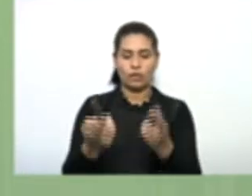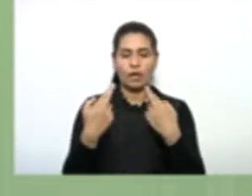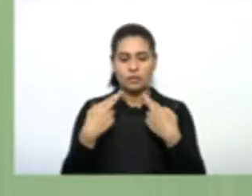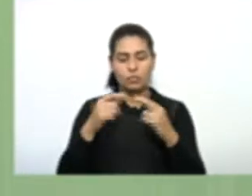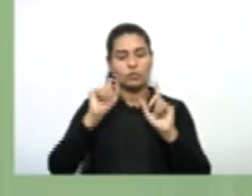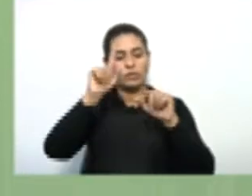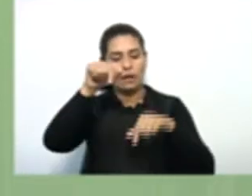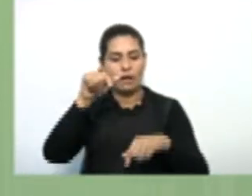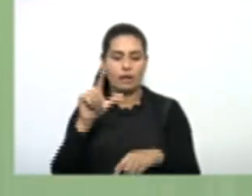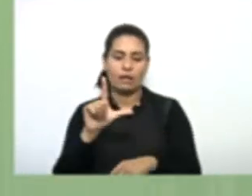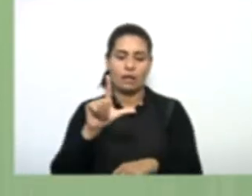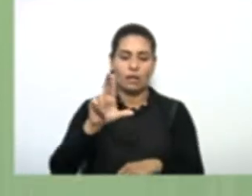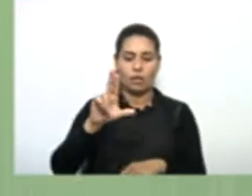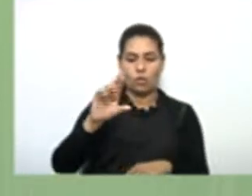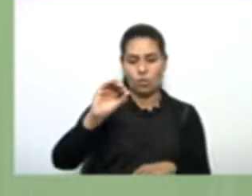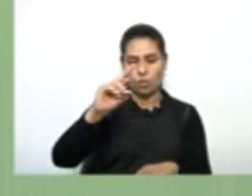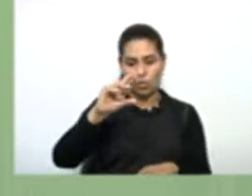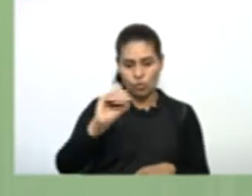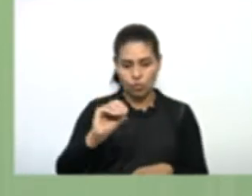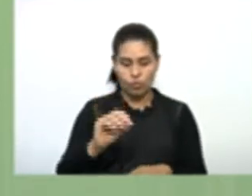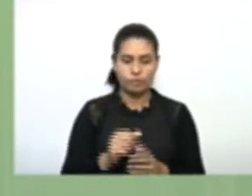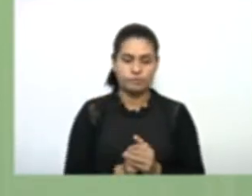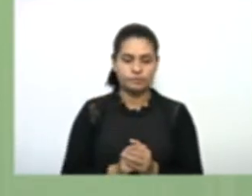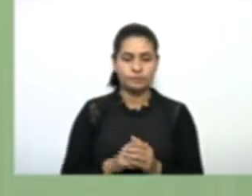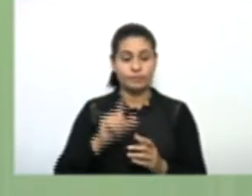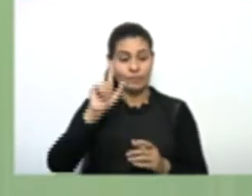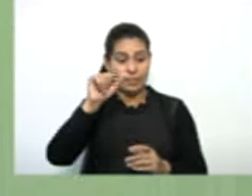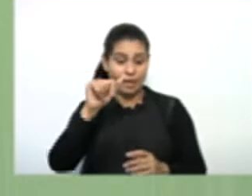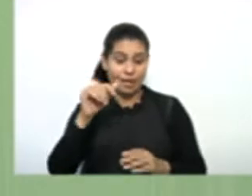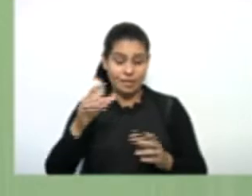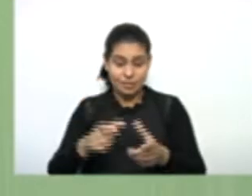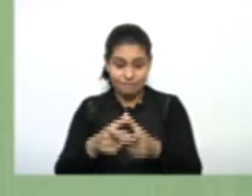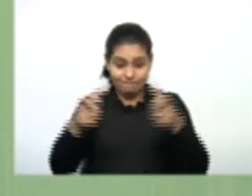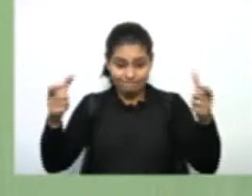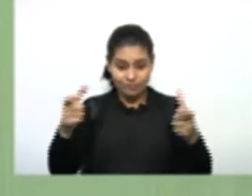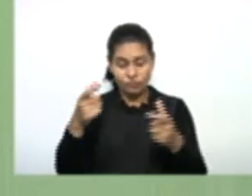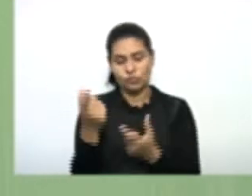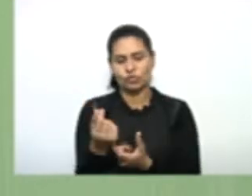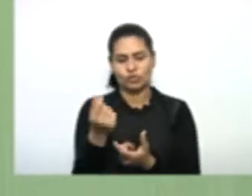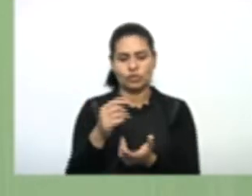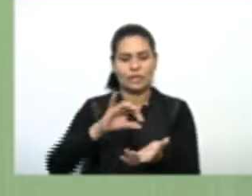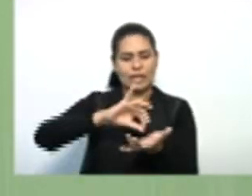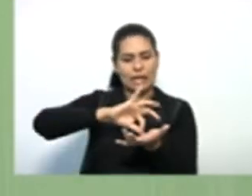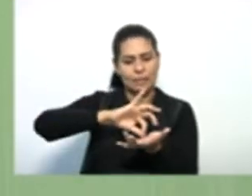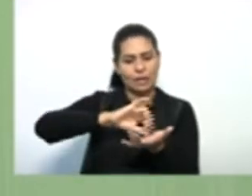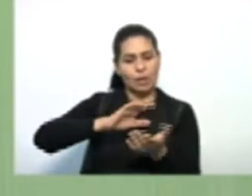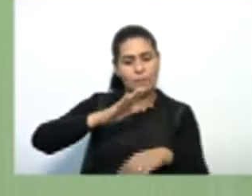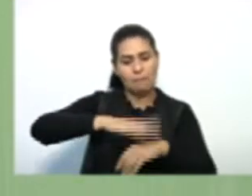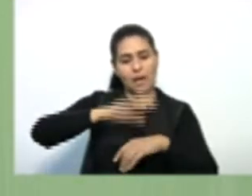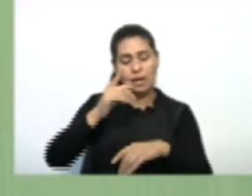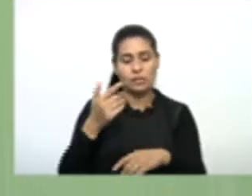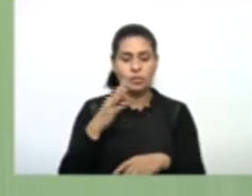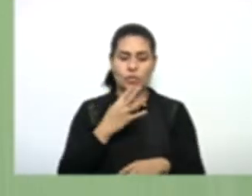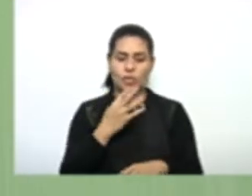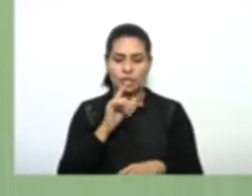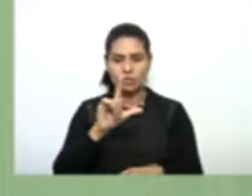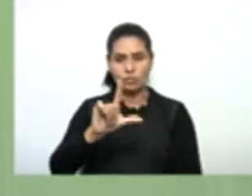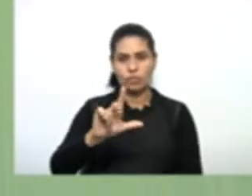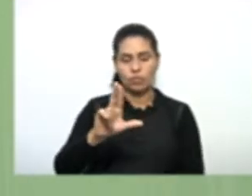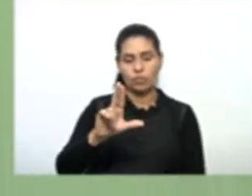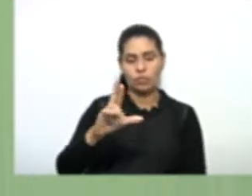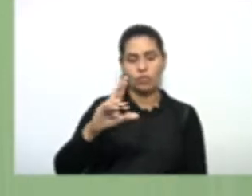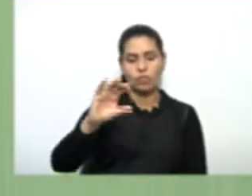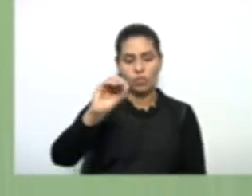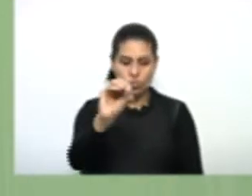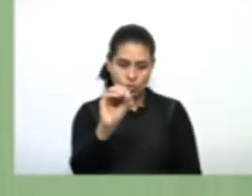chamamos de lucro. Esse aumento de excedente de capital investido é sempre conhecido por lucro.